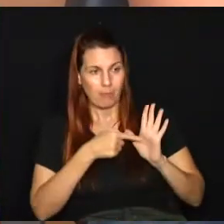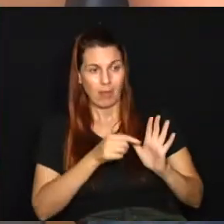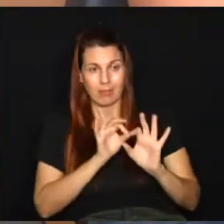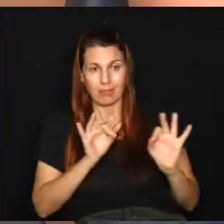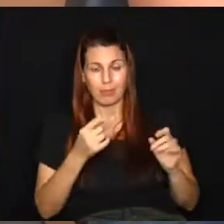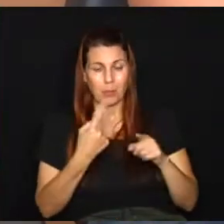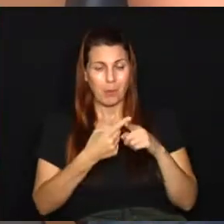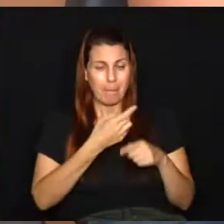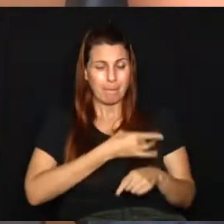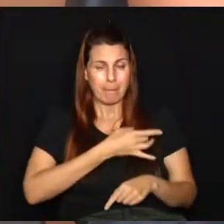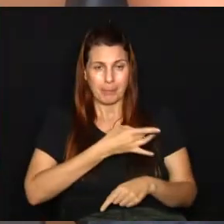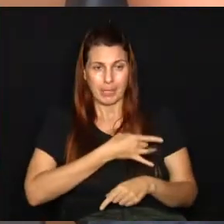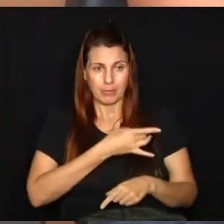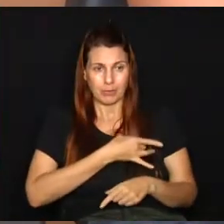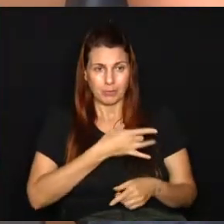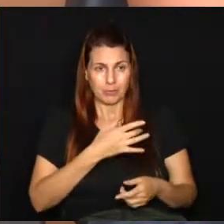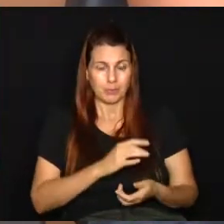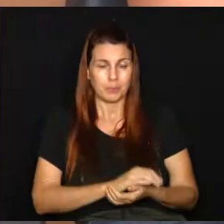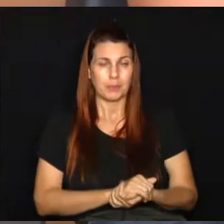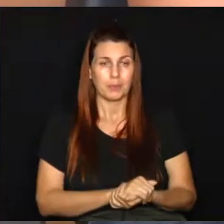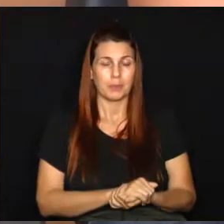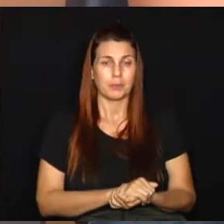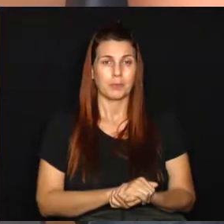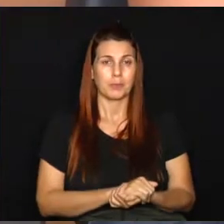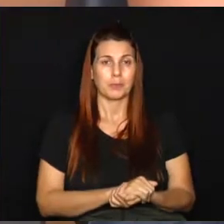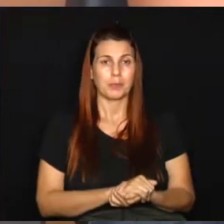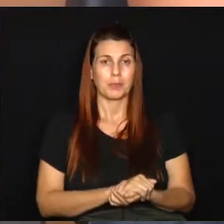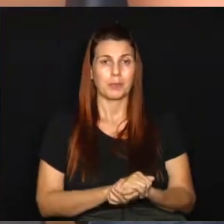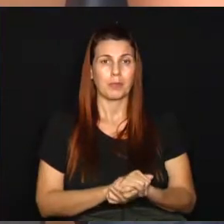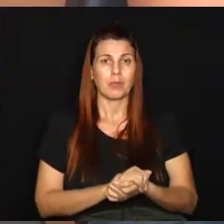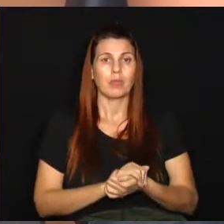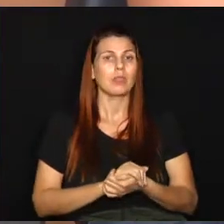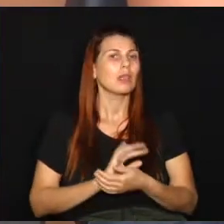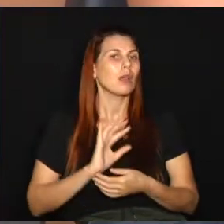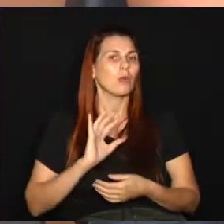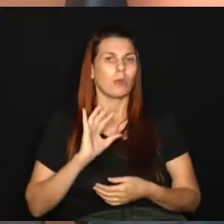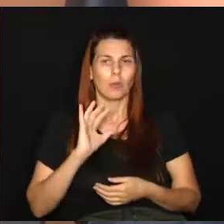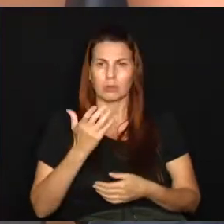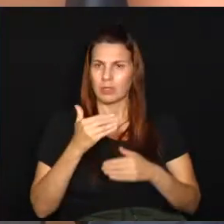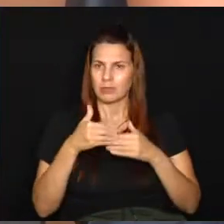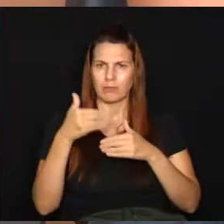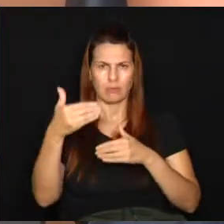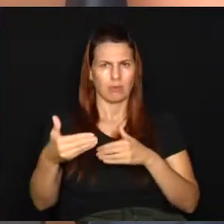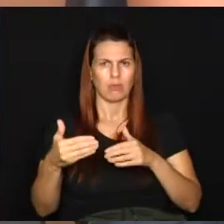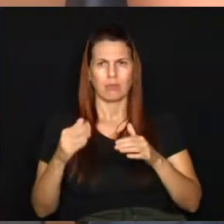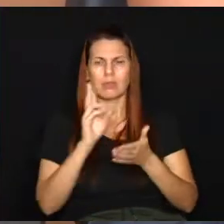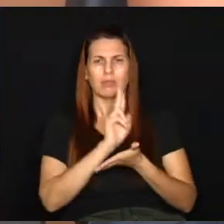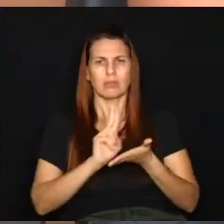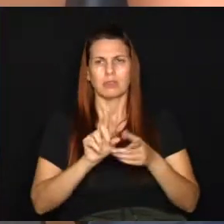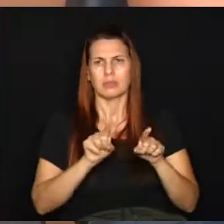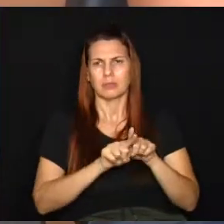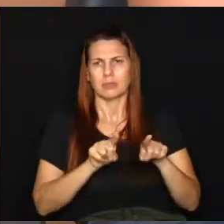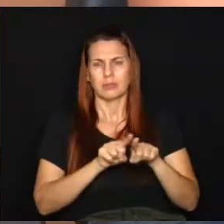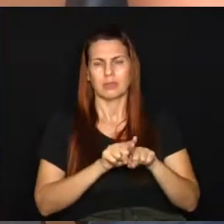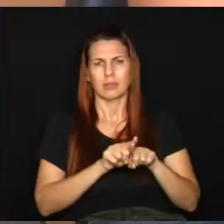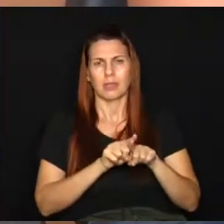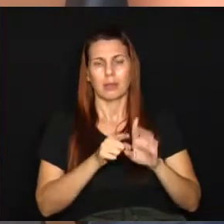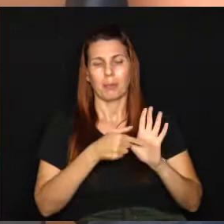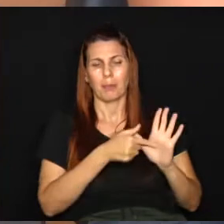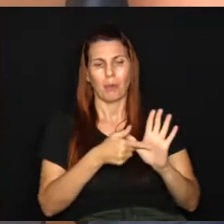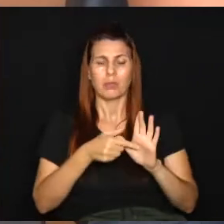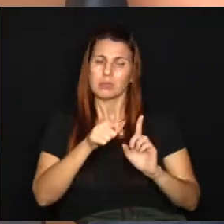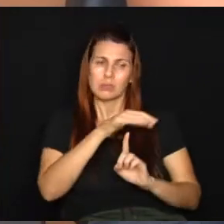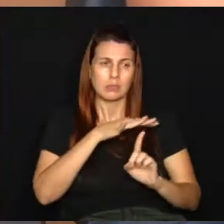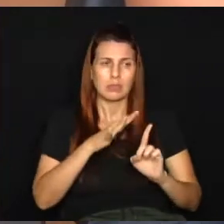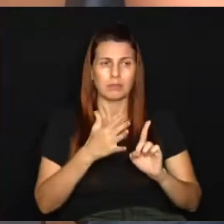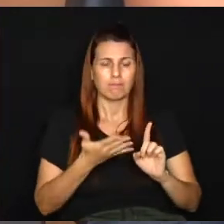medo. E como acontece fora da universidade. É só um reflexo do que é a nossa